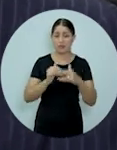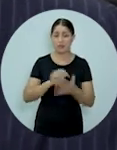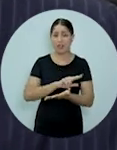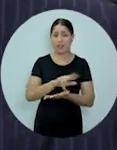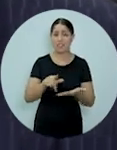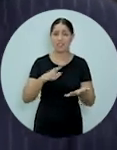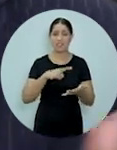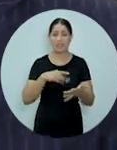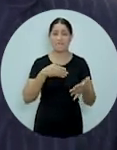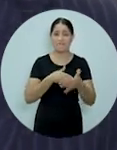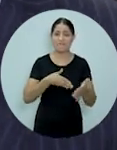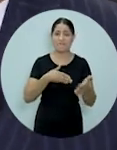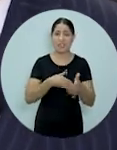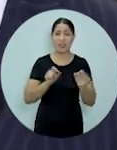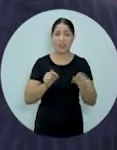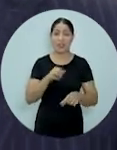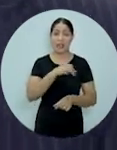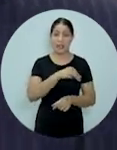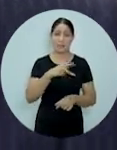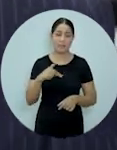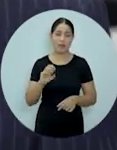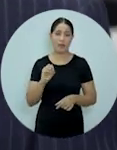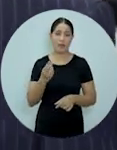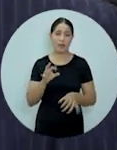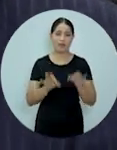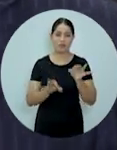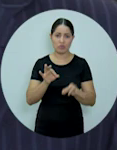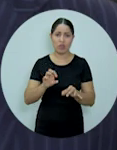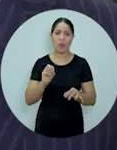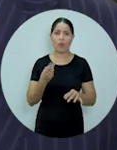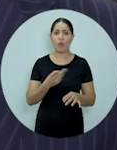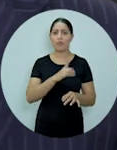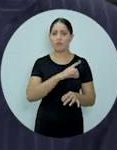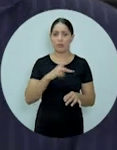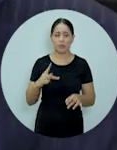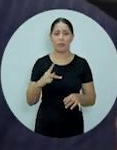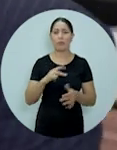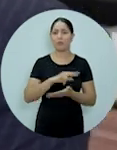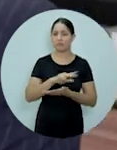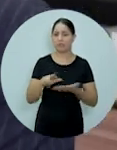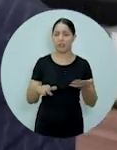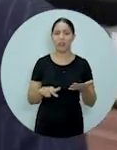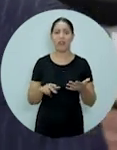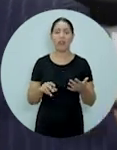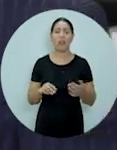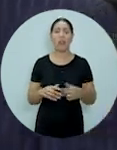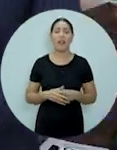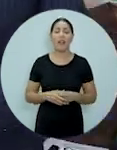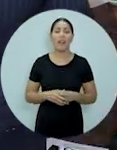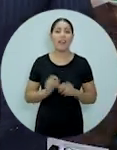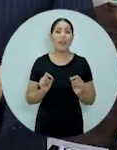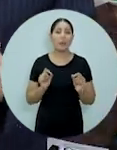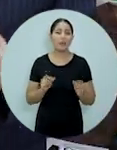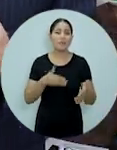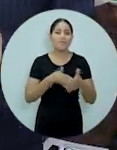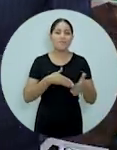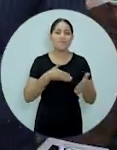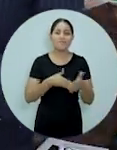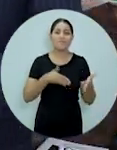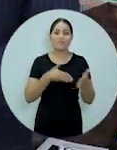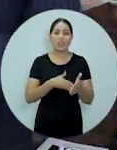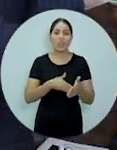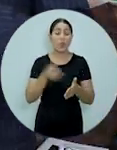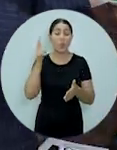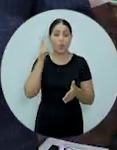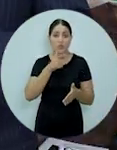muita dificuldade, seja do Ministério Público, seja do Judiciário, seja da Defensoria, seja os profissionais da área interdisciplinar, é